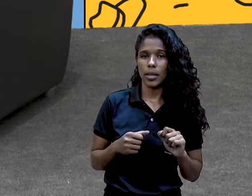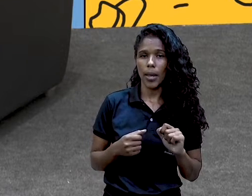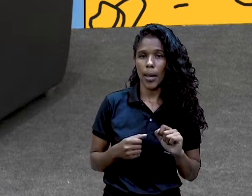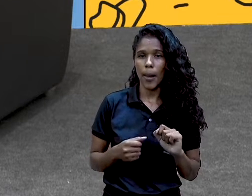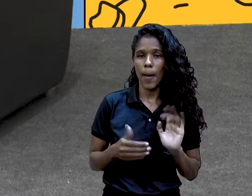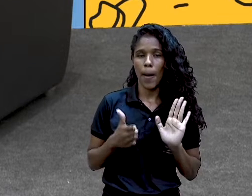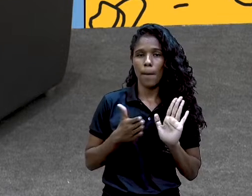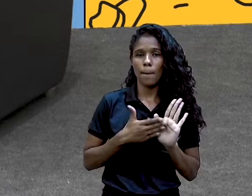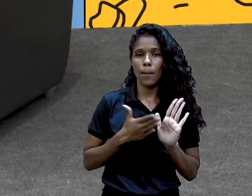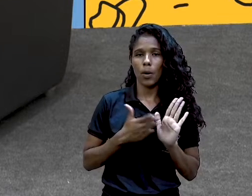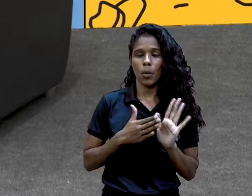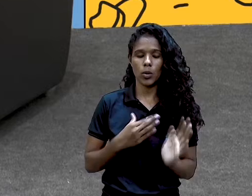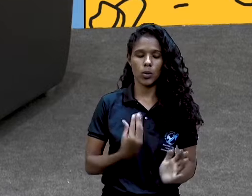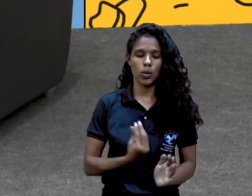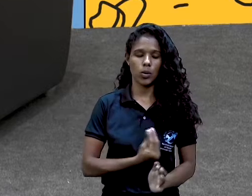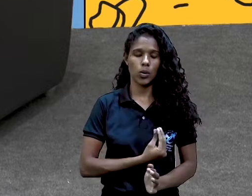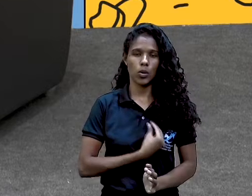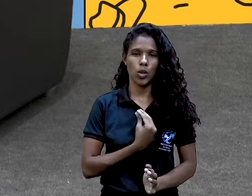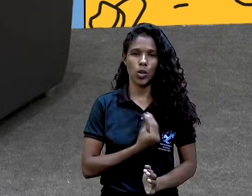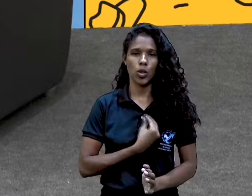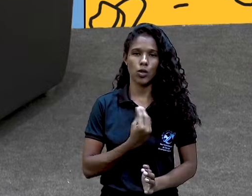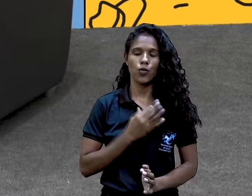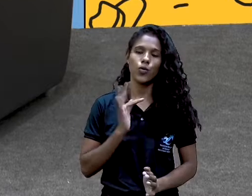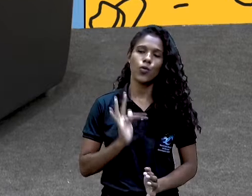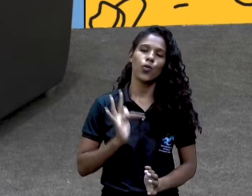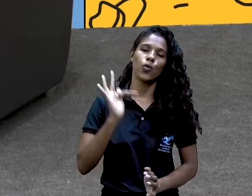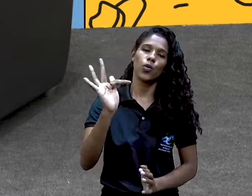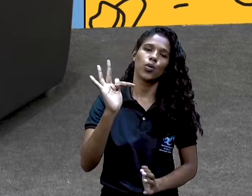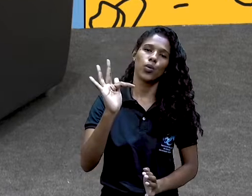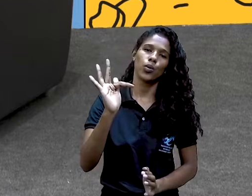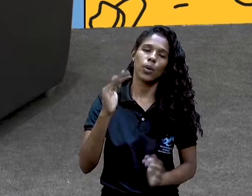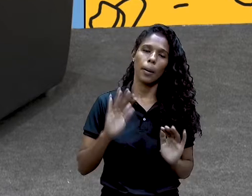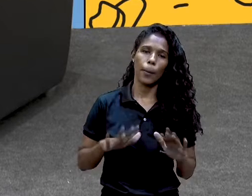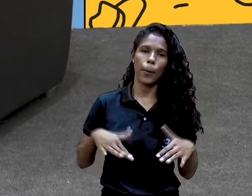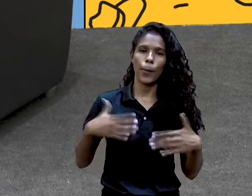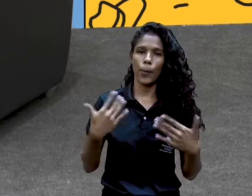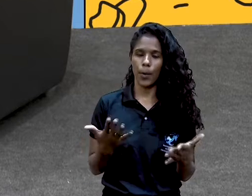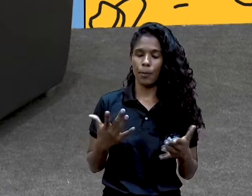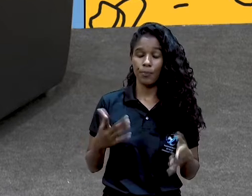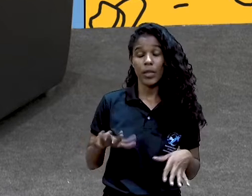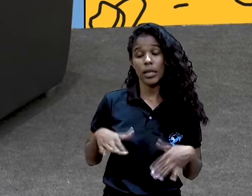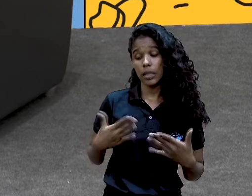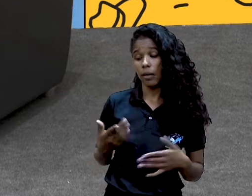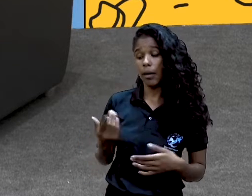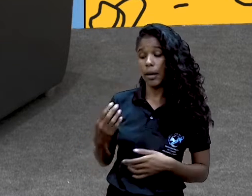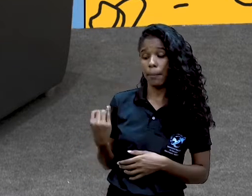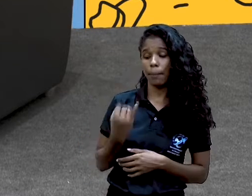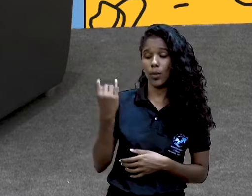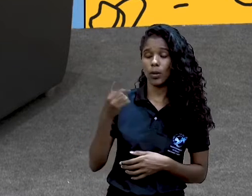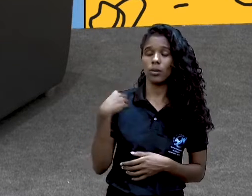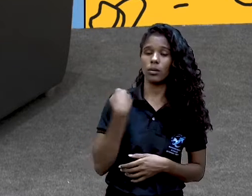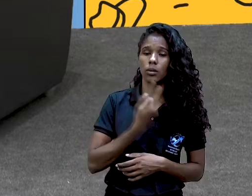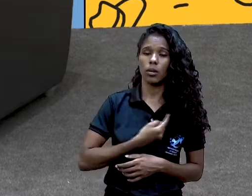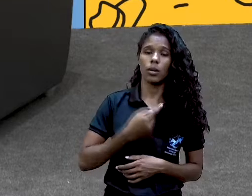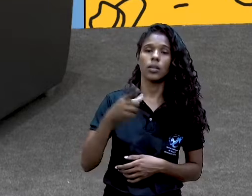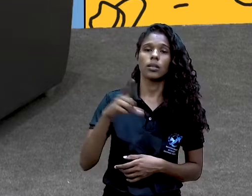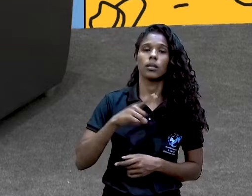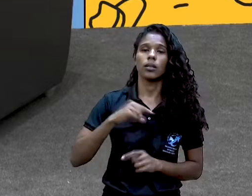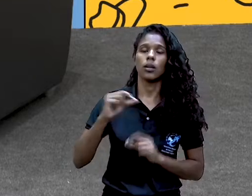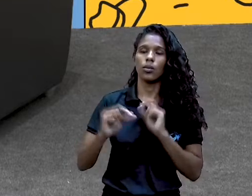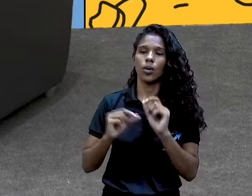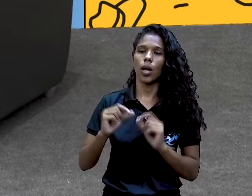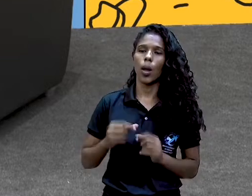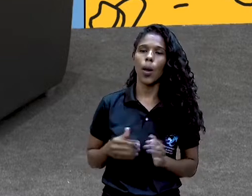nós queremos ser quando crescer. É interessante que nós tenhamos esses projetos, porque a gente vai construindo hoje o que nós seremos